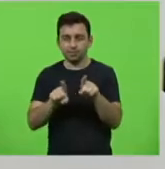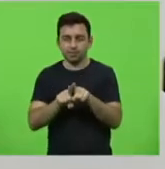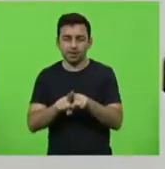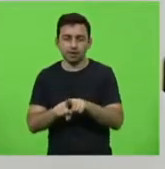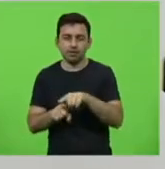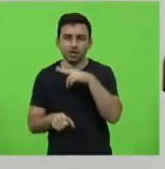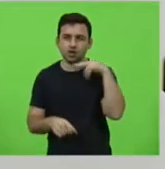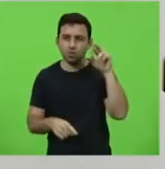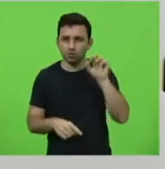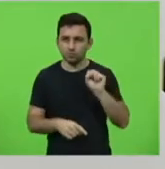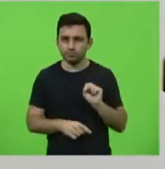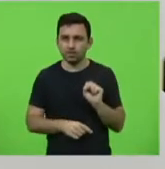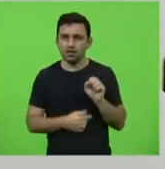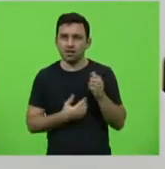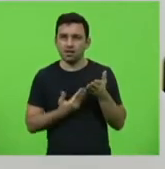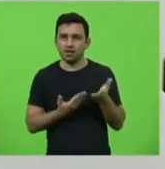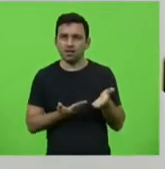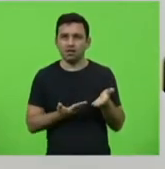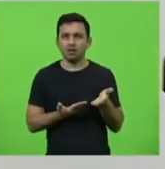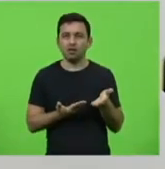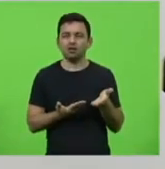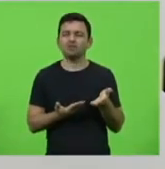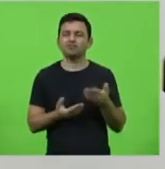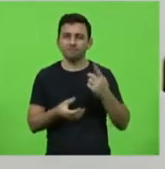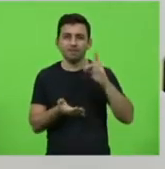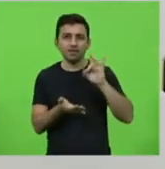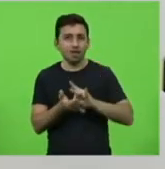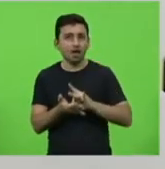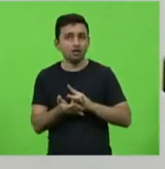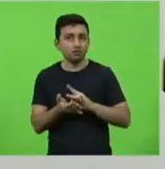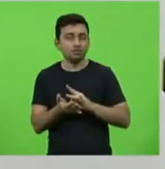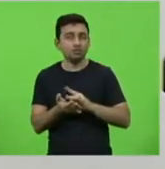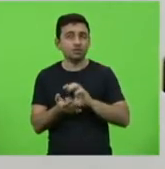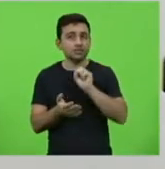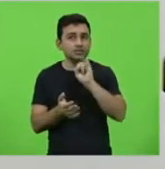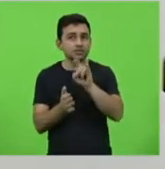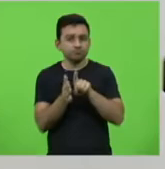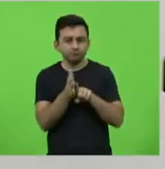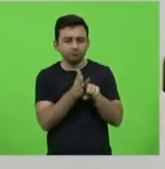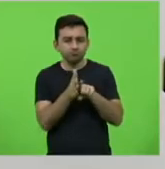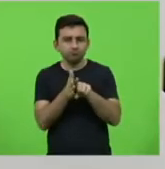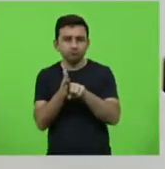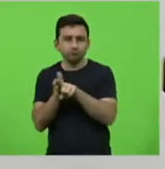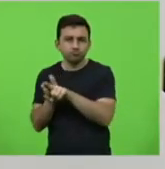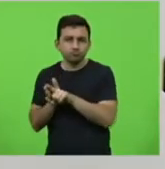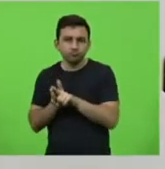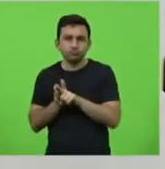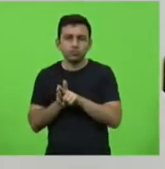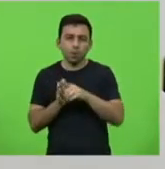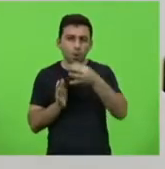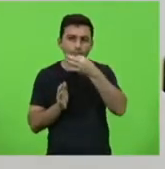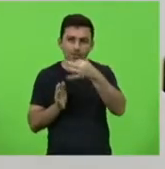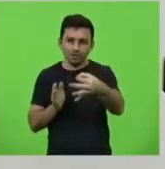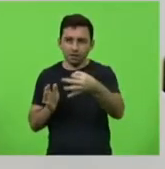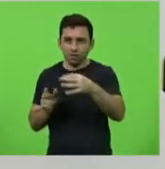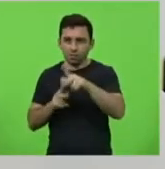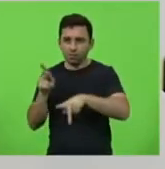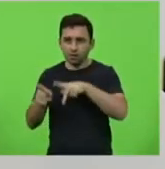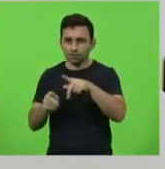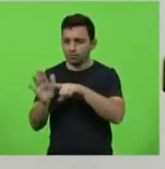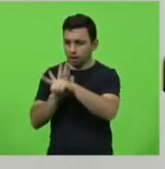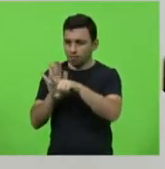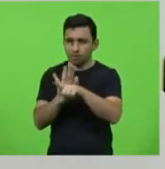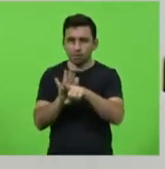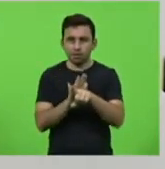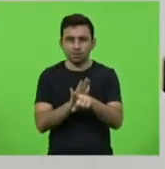e algumas outras cidades onde que realmente, se você fizer uma análise, uma pesquisa de opinião com a população,